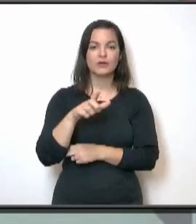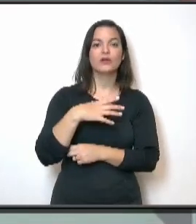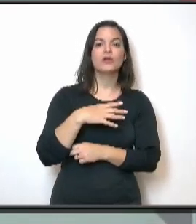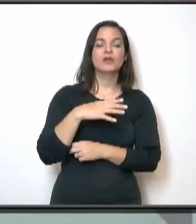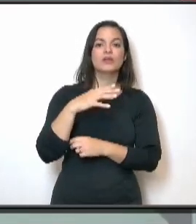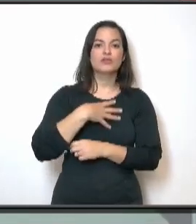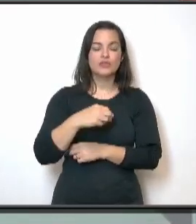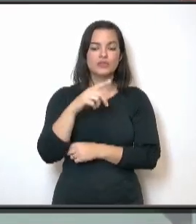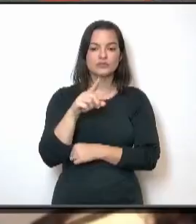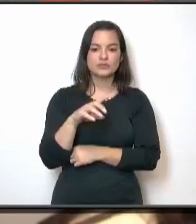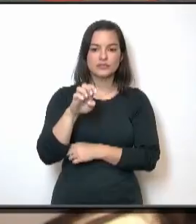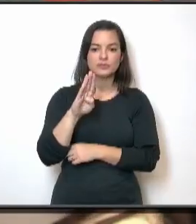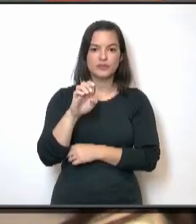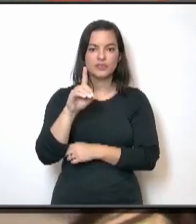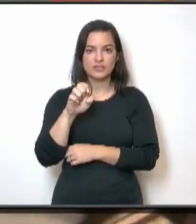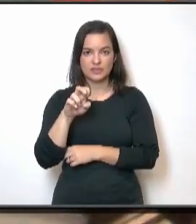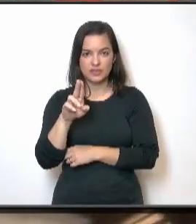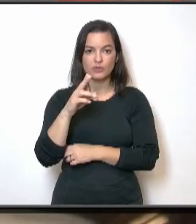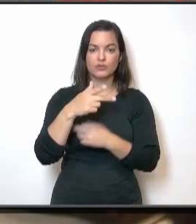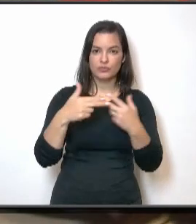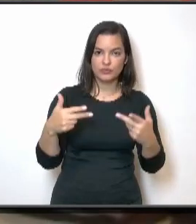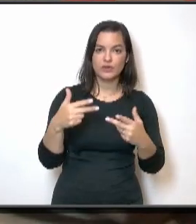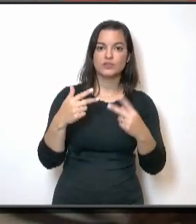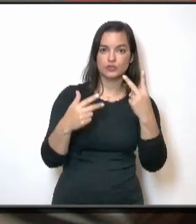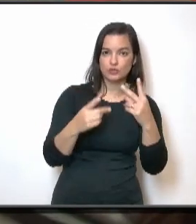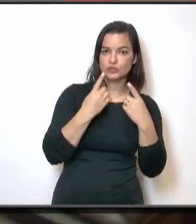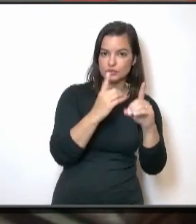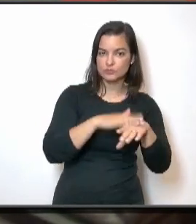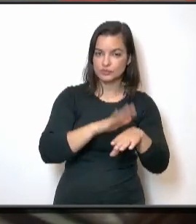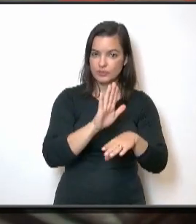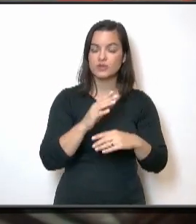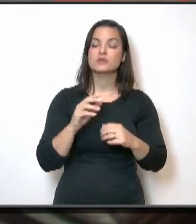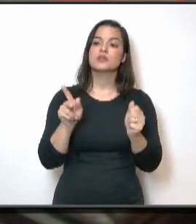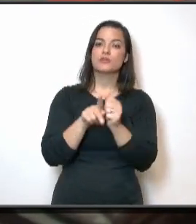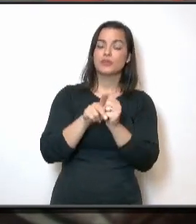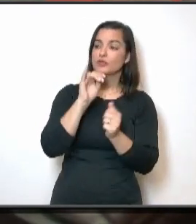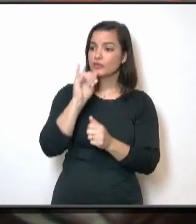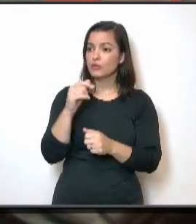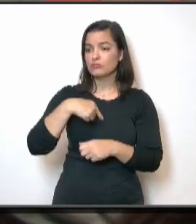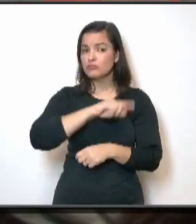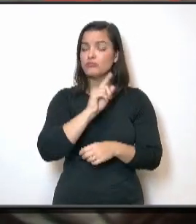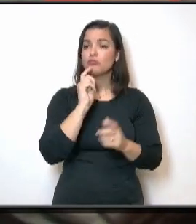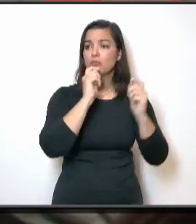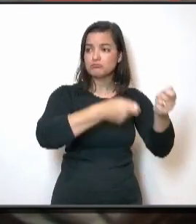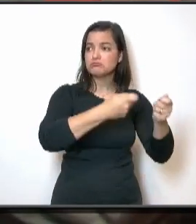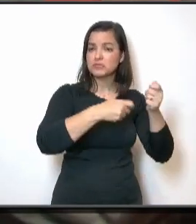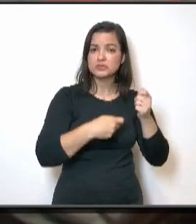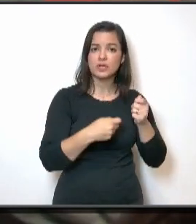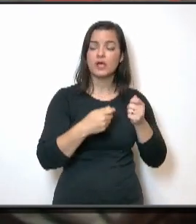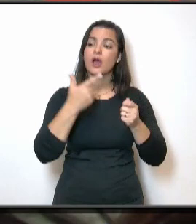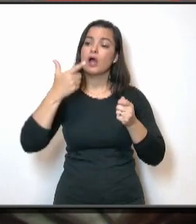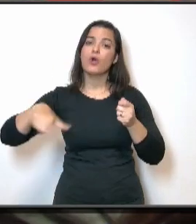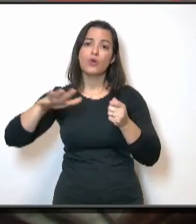mais 2 dos seus discípulos. Disse-lhes Simão Pedro: vou pescar. Disseram-lhe os outros: também nós